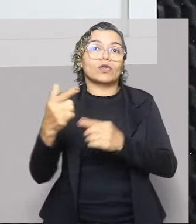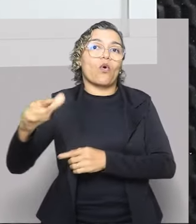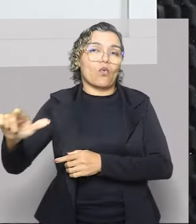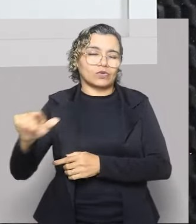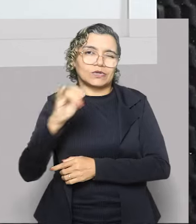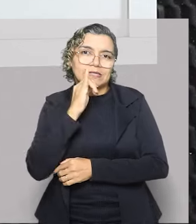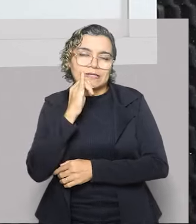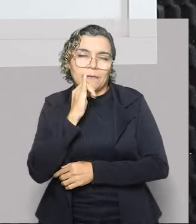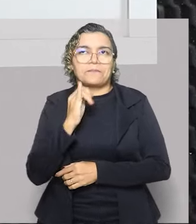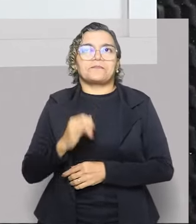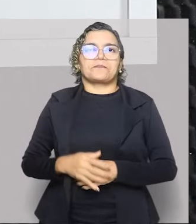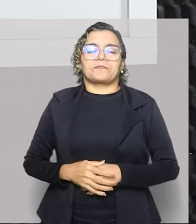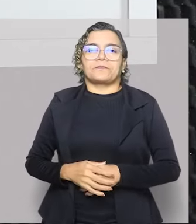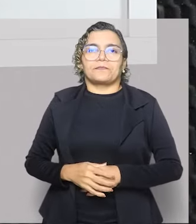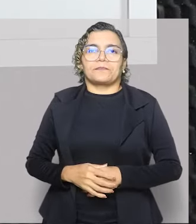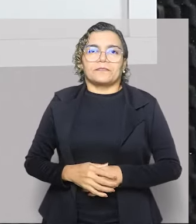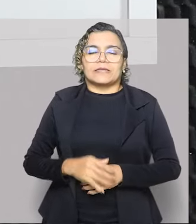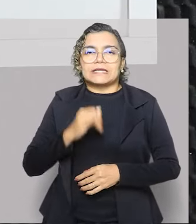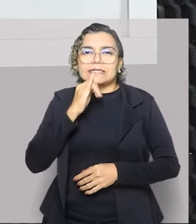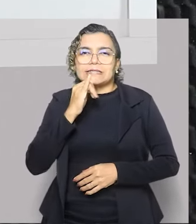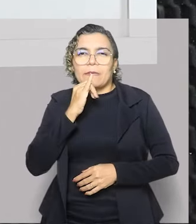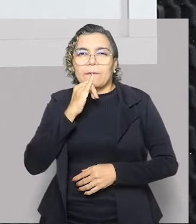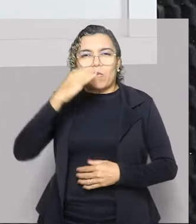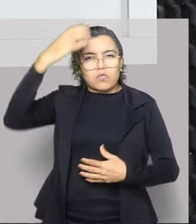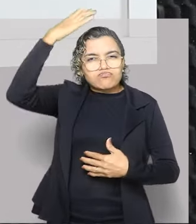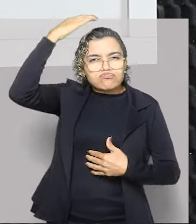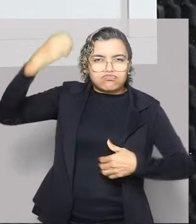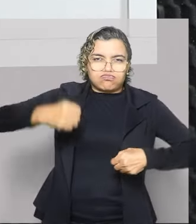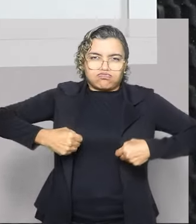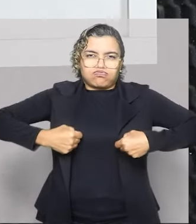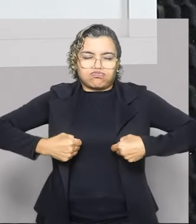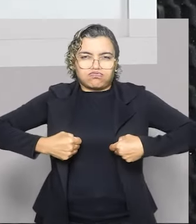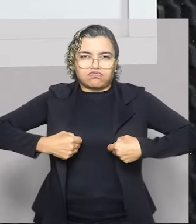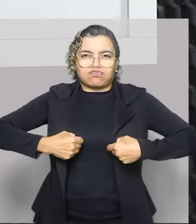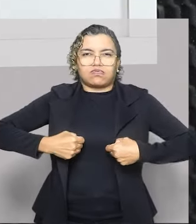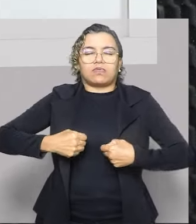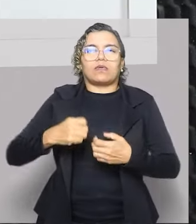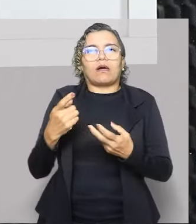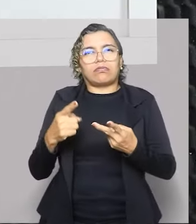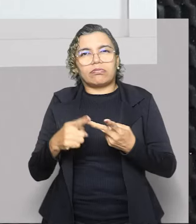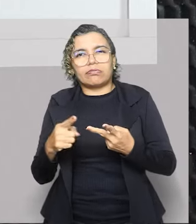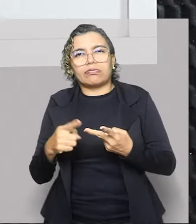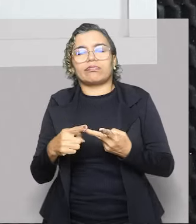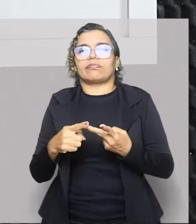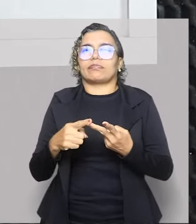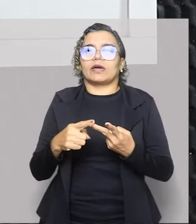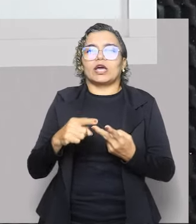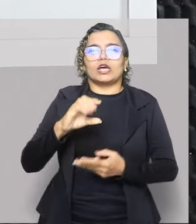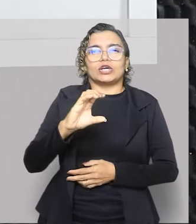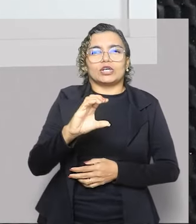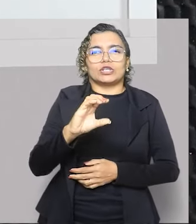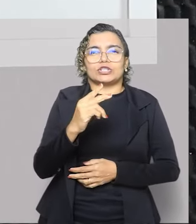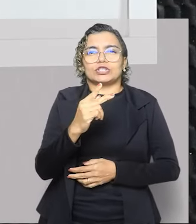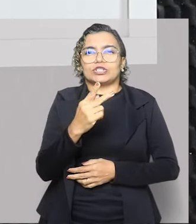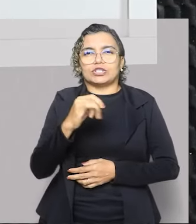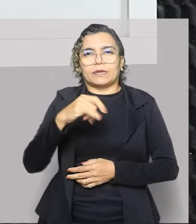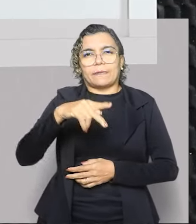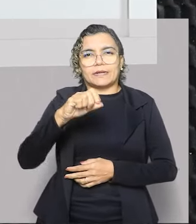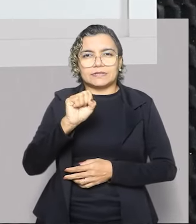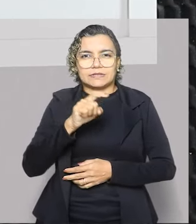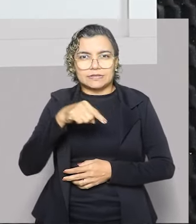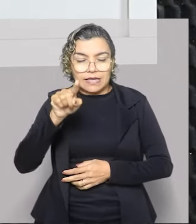então eu sei que por exemplo um gorila né um chipanzé e não são organismos não